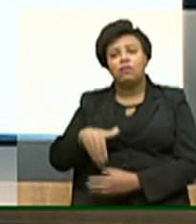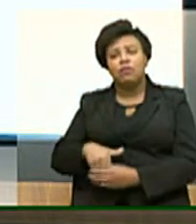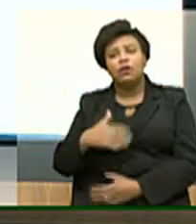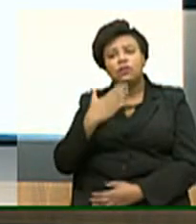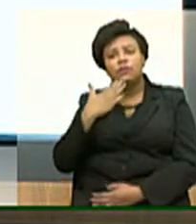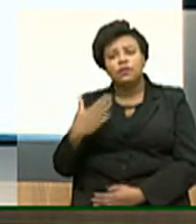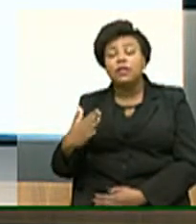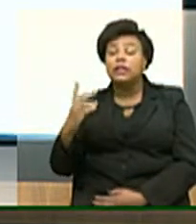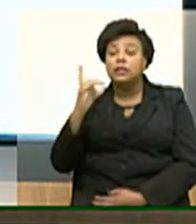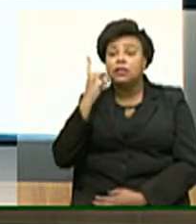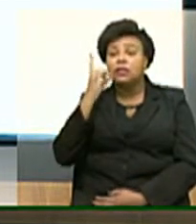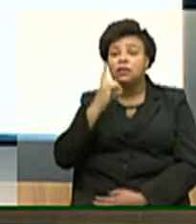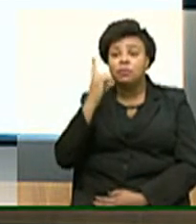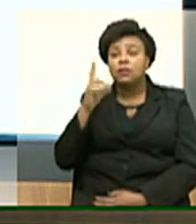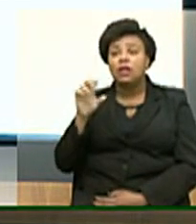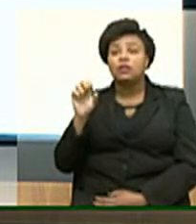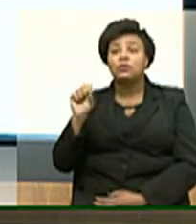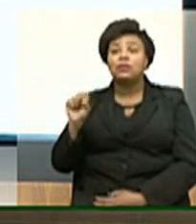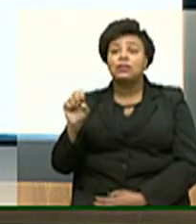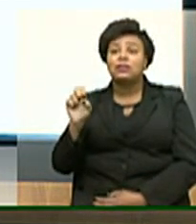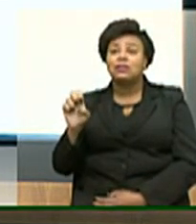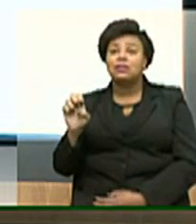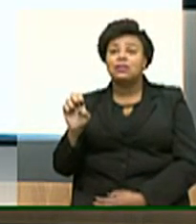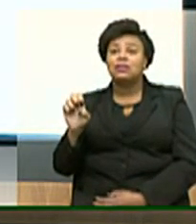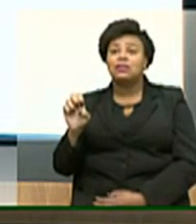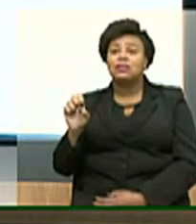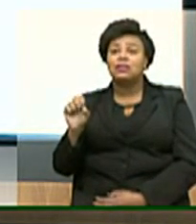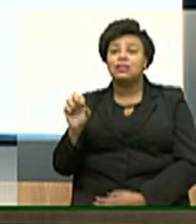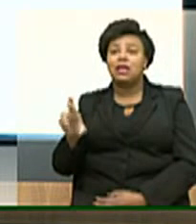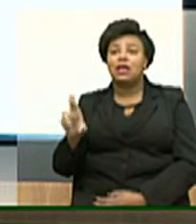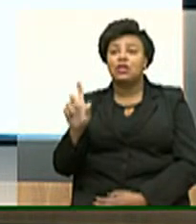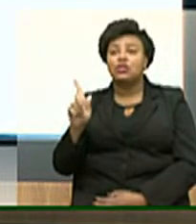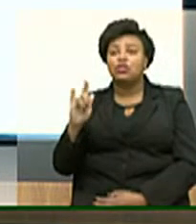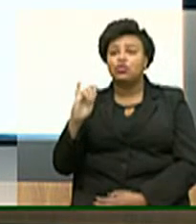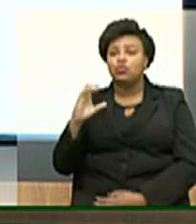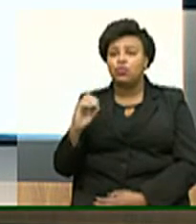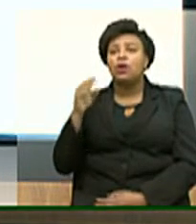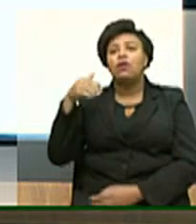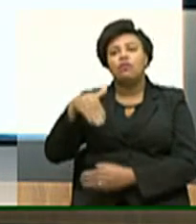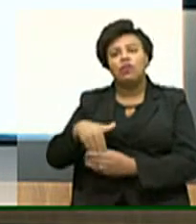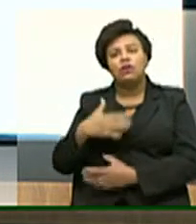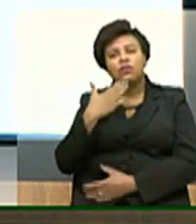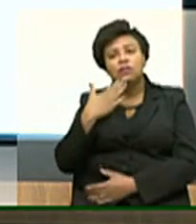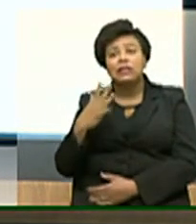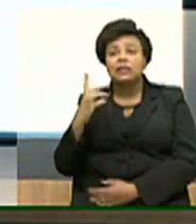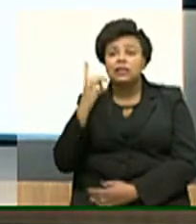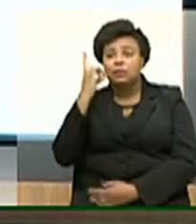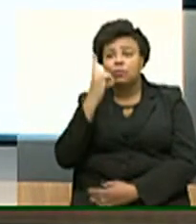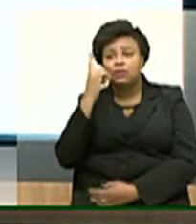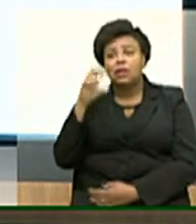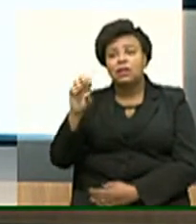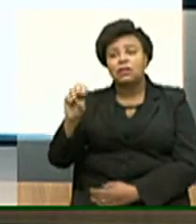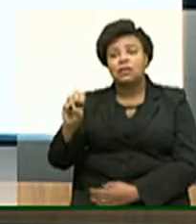Favorável. Deputado Sérgio Turra. Favorável. Deputada Silvana